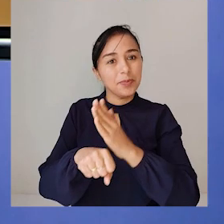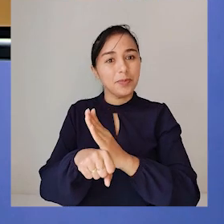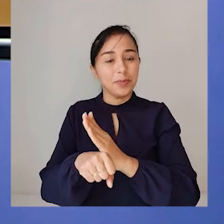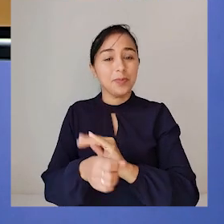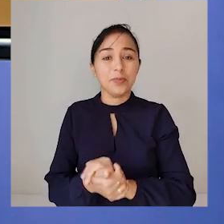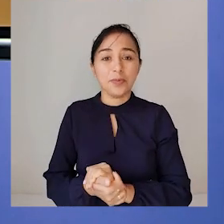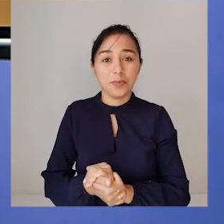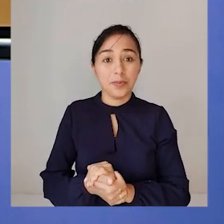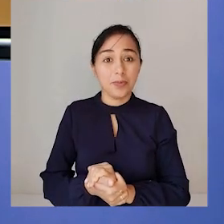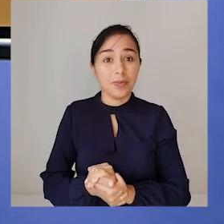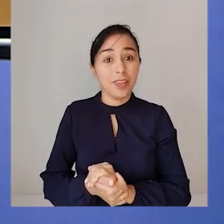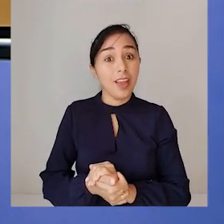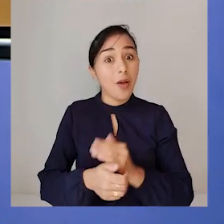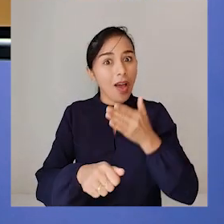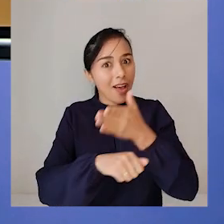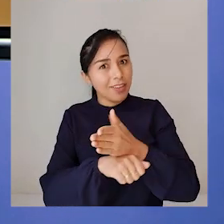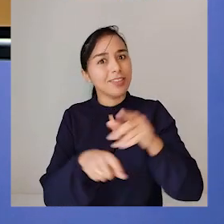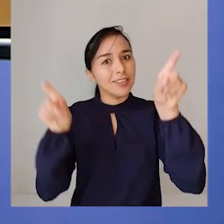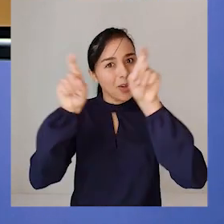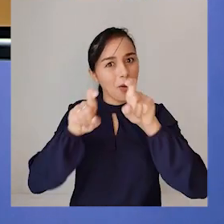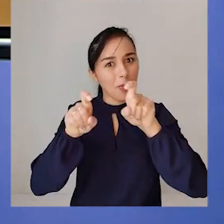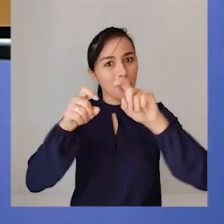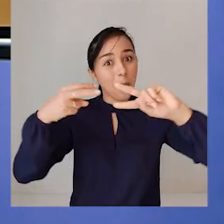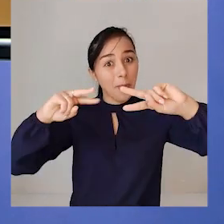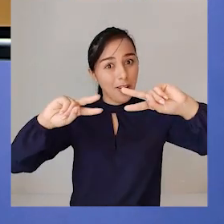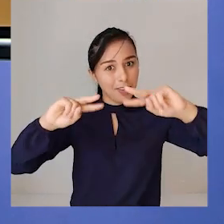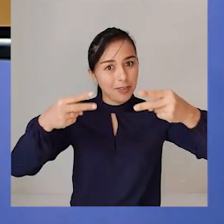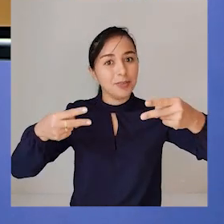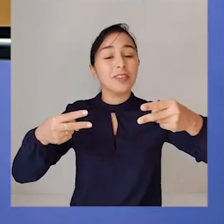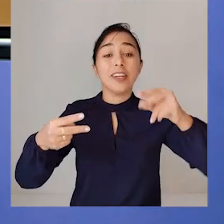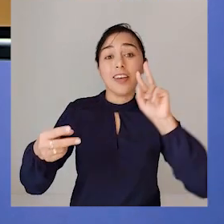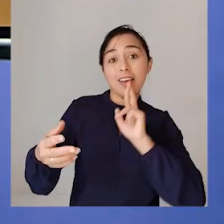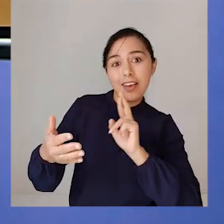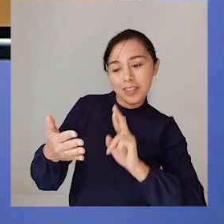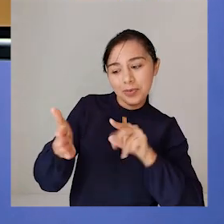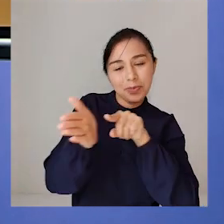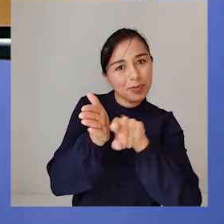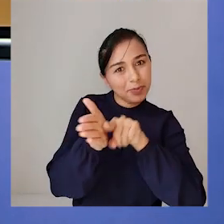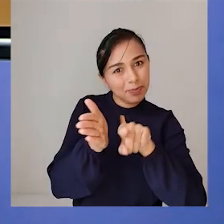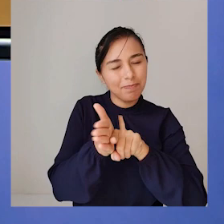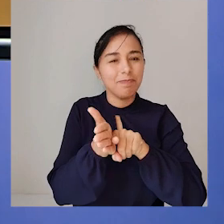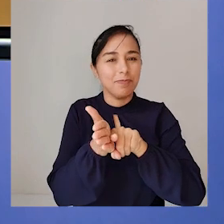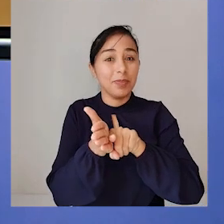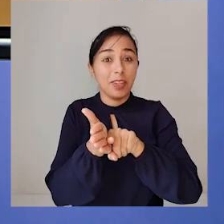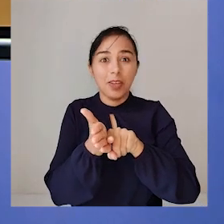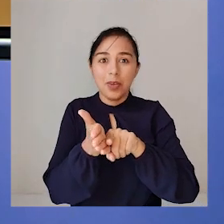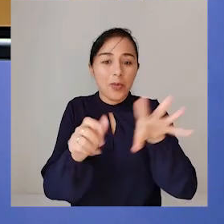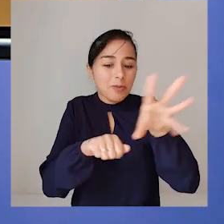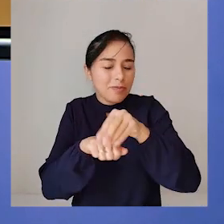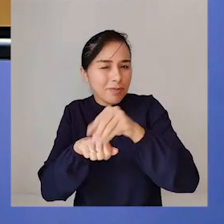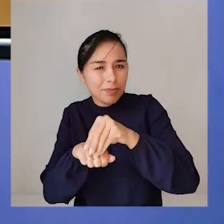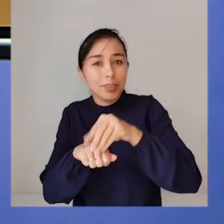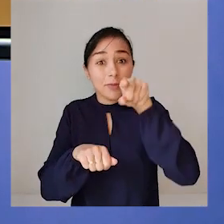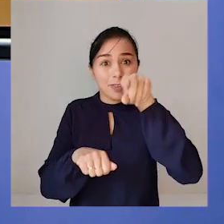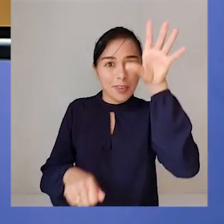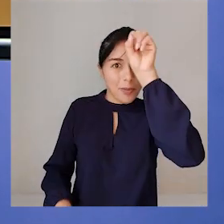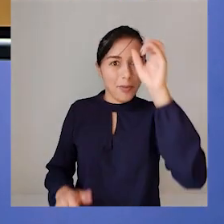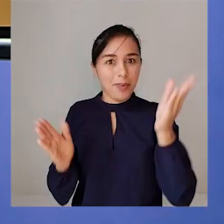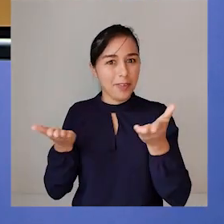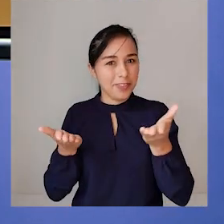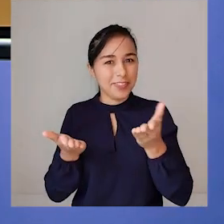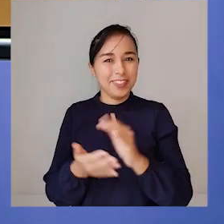que está aparecendo na sua tela e responda todas as questões a partir dos conhecimentos que você adquiriu